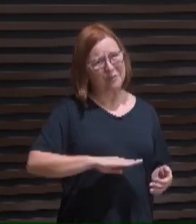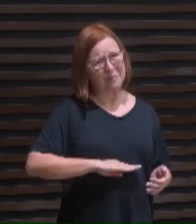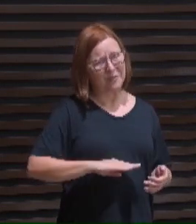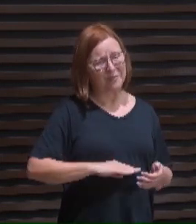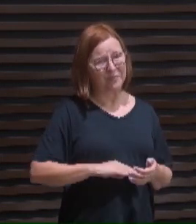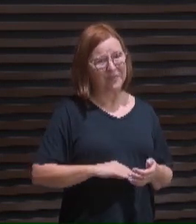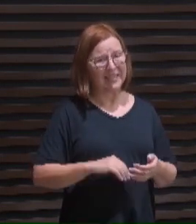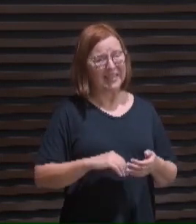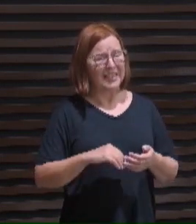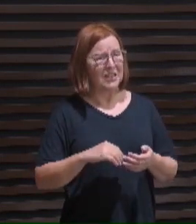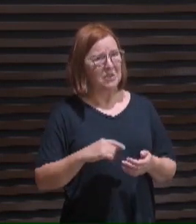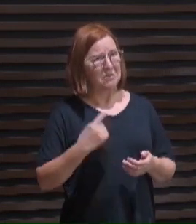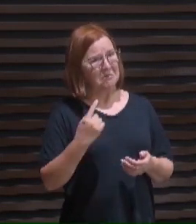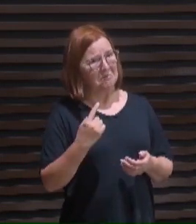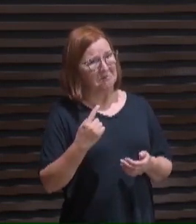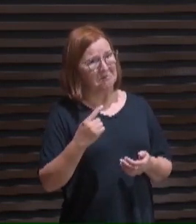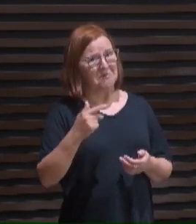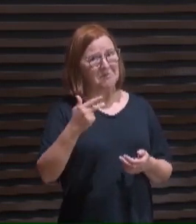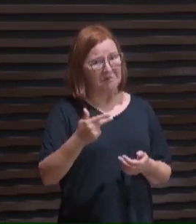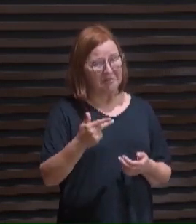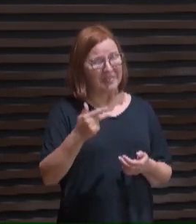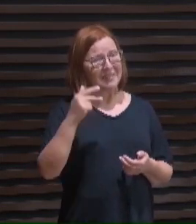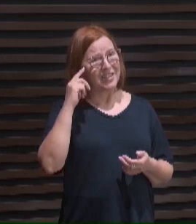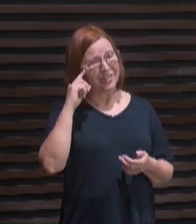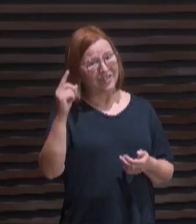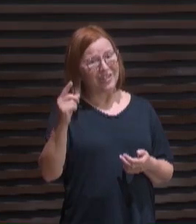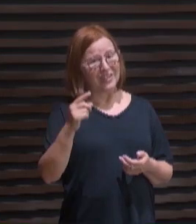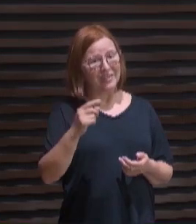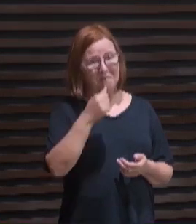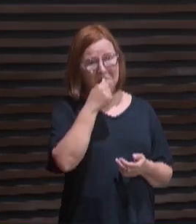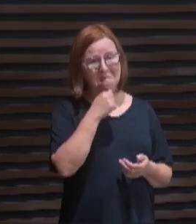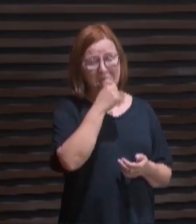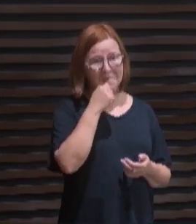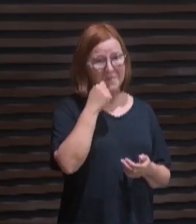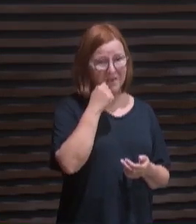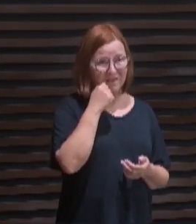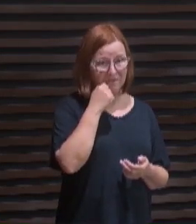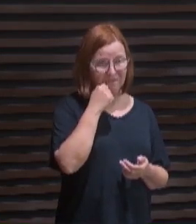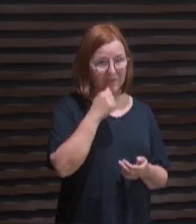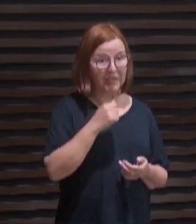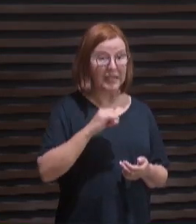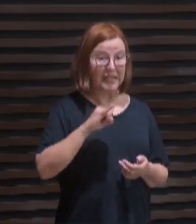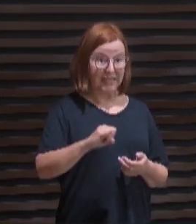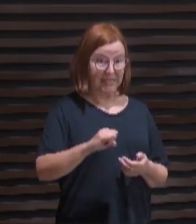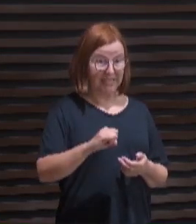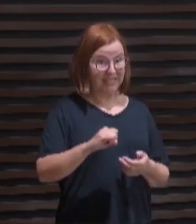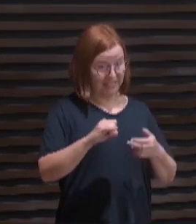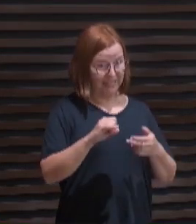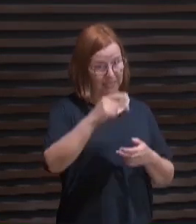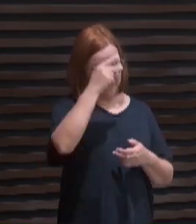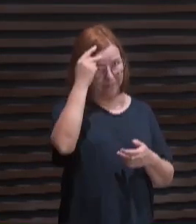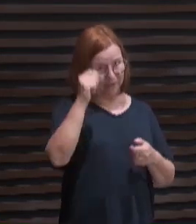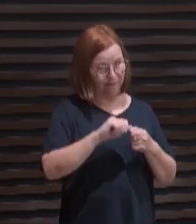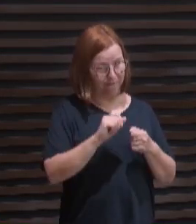2 dias de jejum, 3 dias de jejum. E jejum por objetivo, tudo bem, mas o jejum por falta